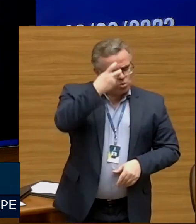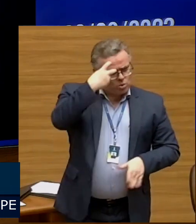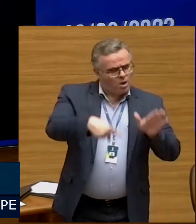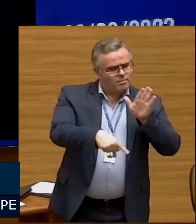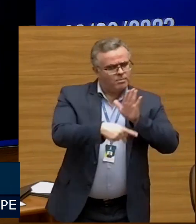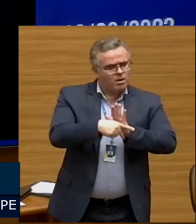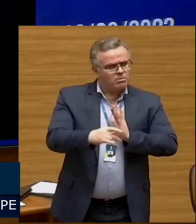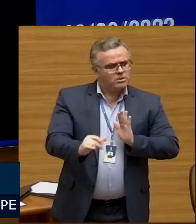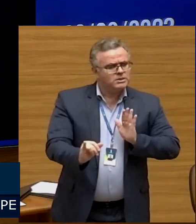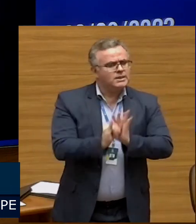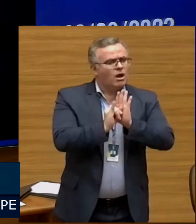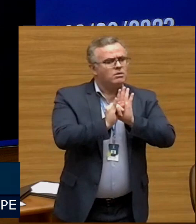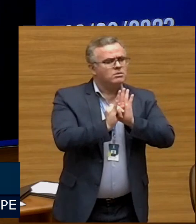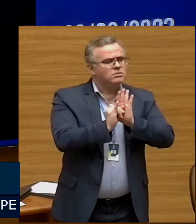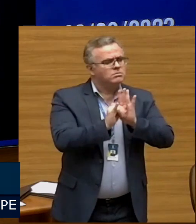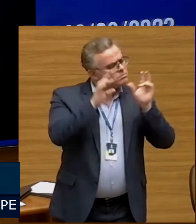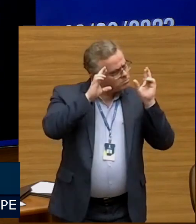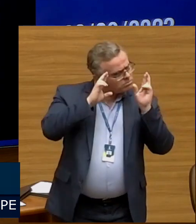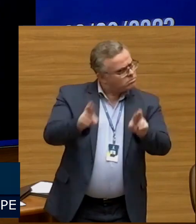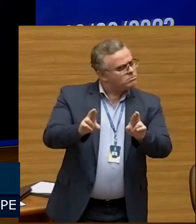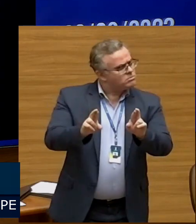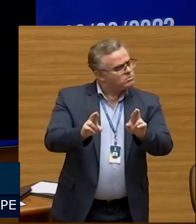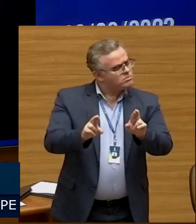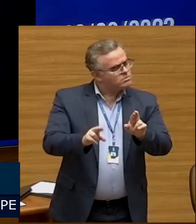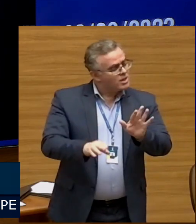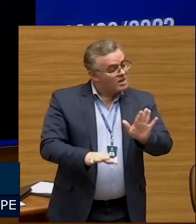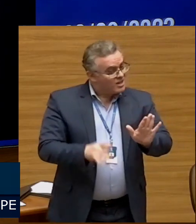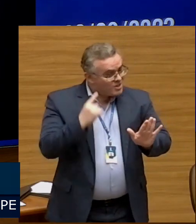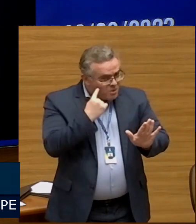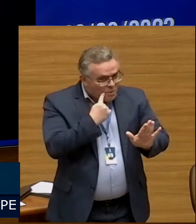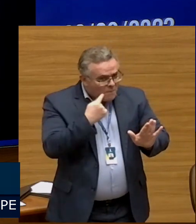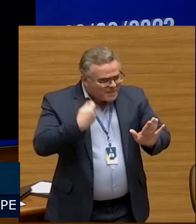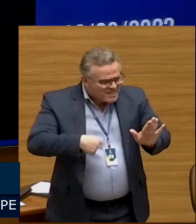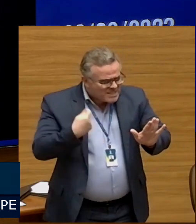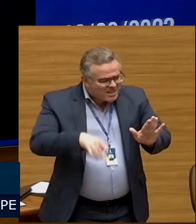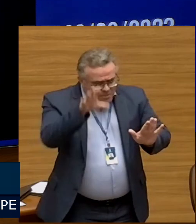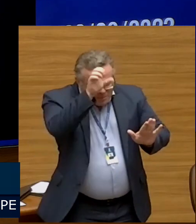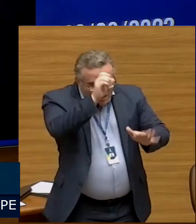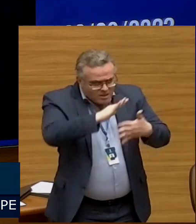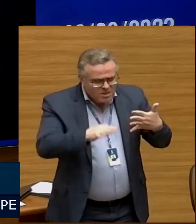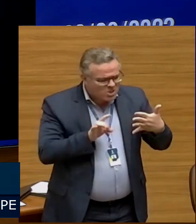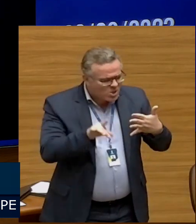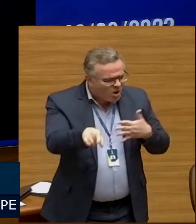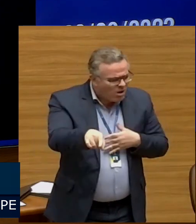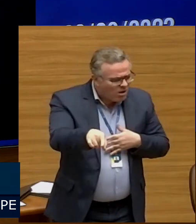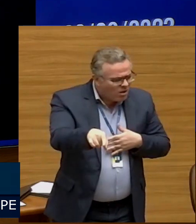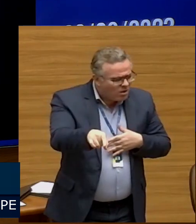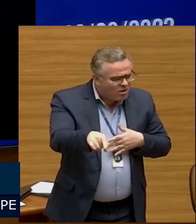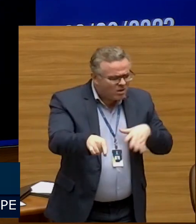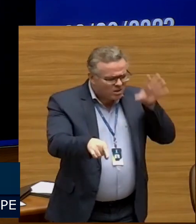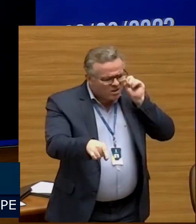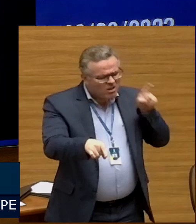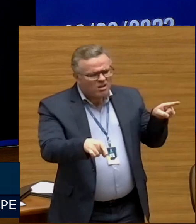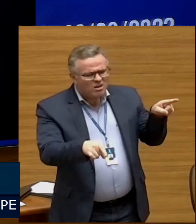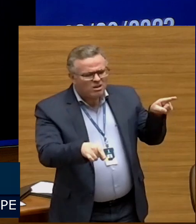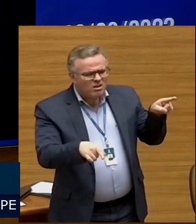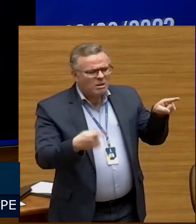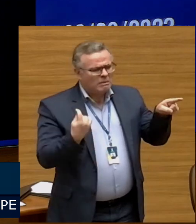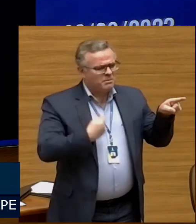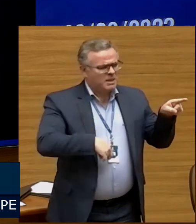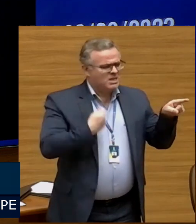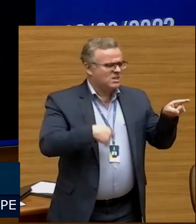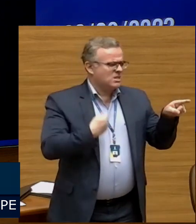e isso precisa ser respeitado. Mas não é só o surdo que precisa aprender a língua de sinais. Os ouvintes precisam